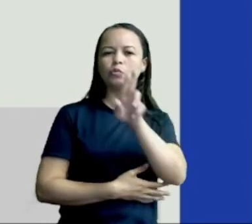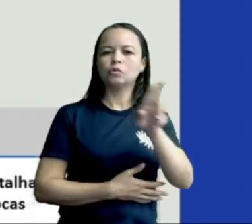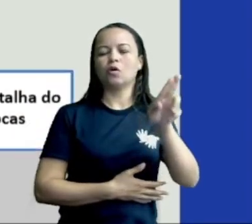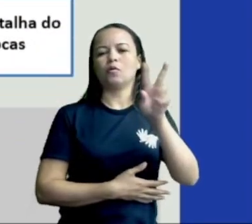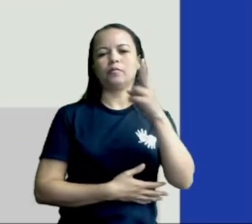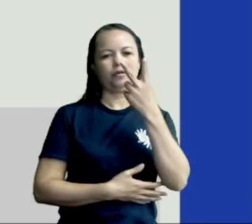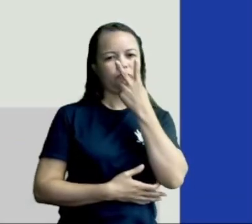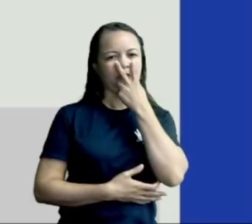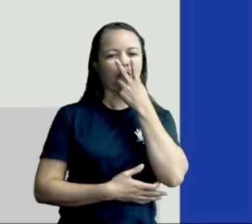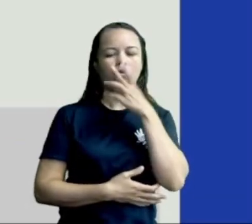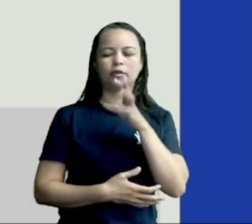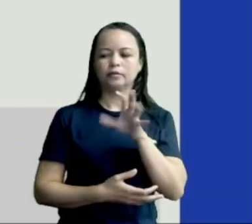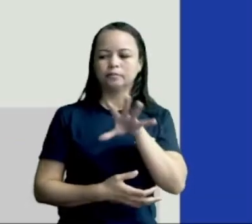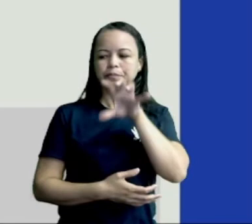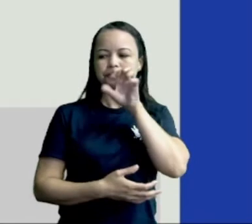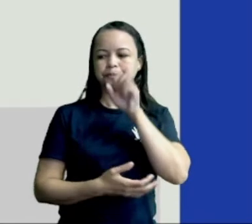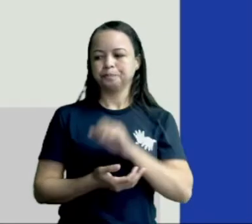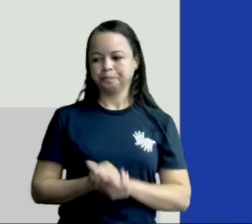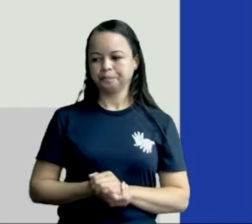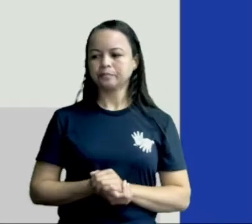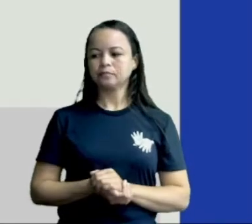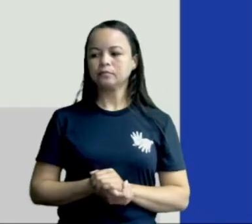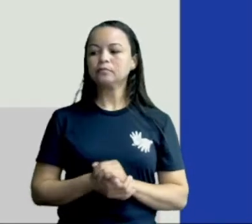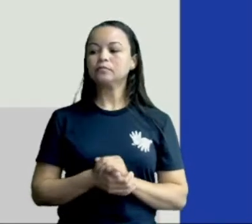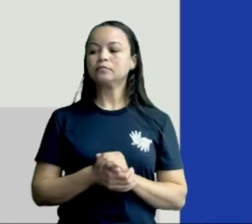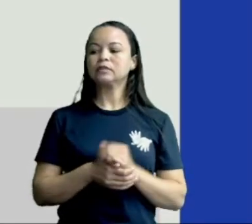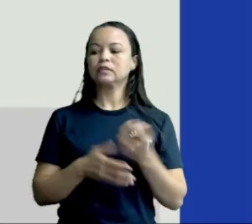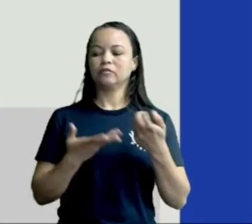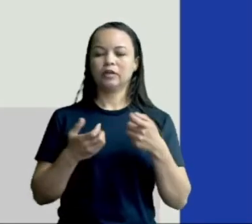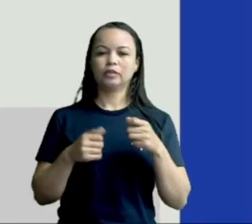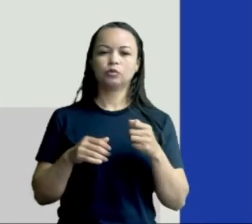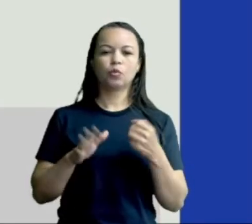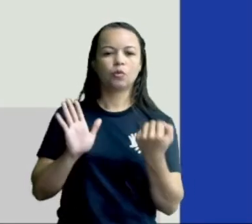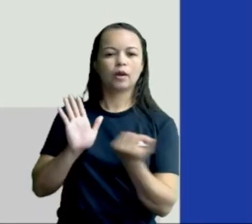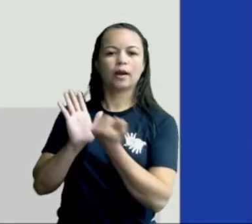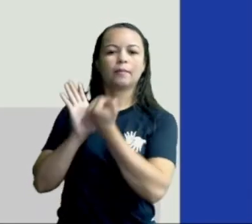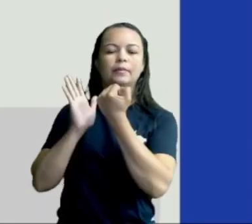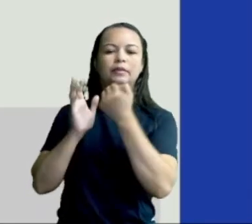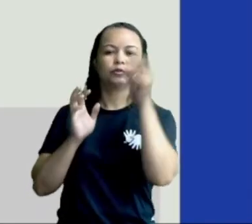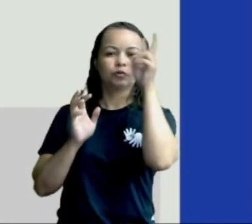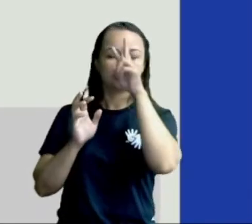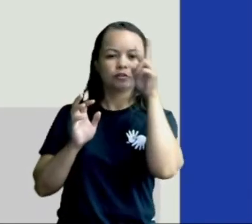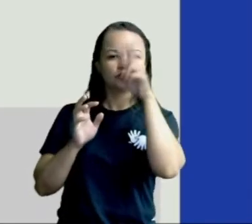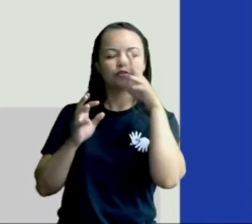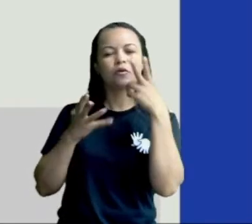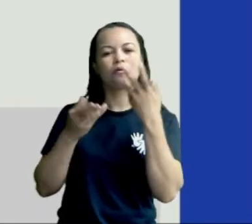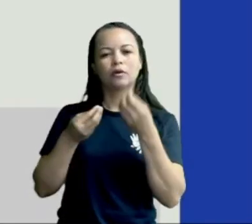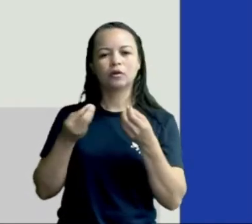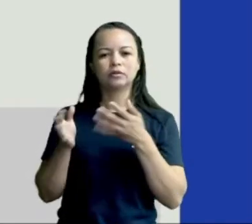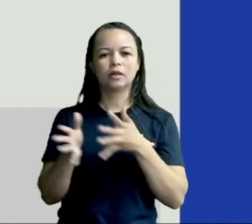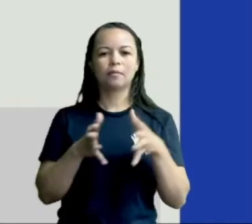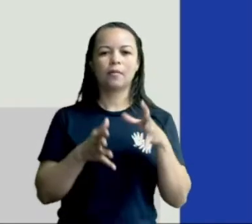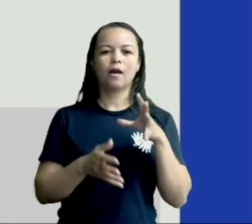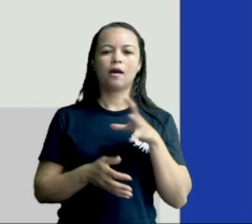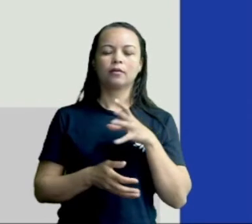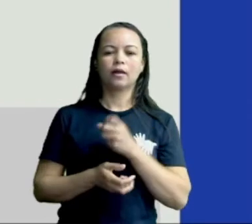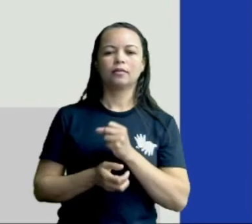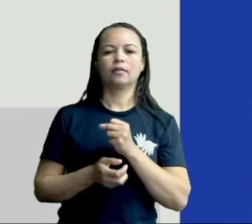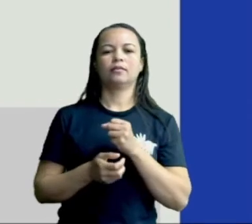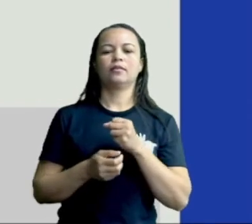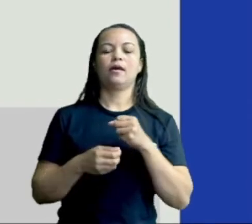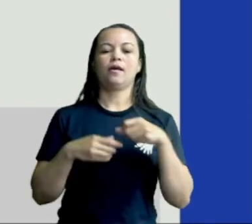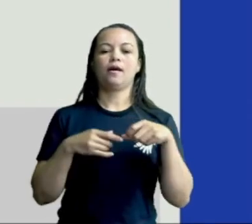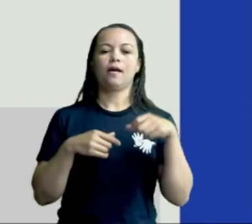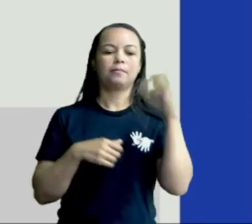certo? Olha só, escrevendo um capítulo da história da nossa amada terra brasileira. Então, aqui ele se